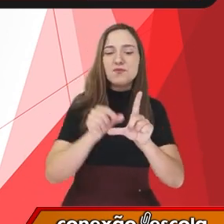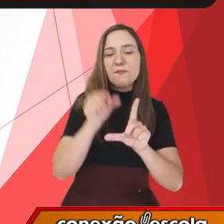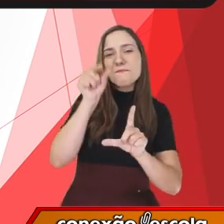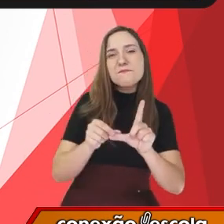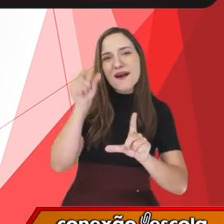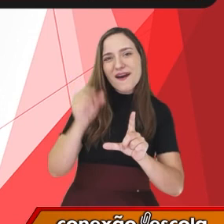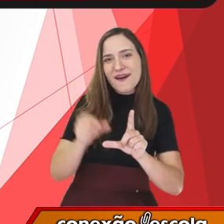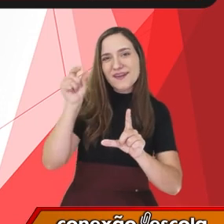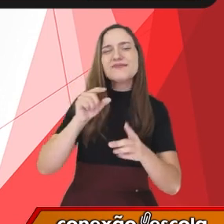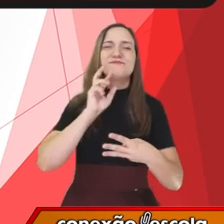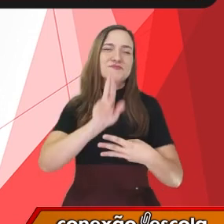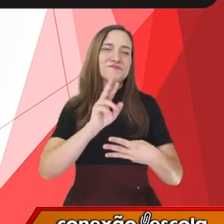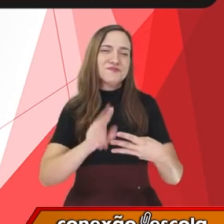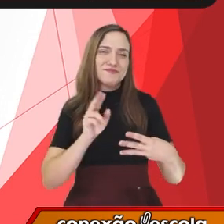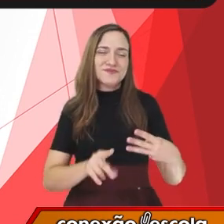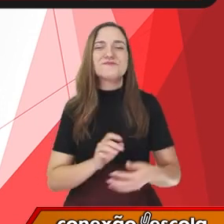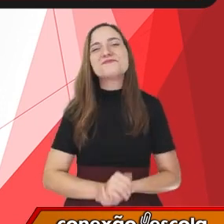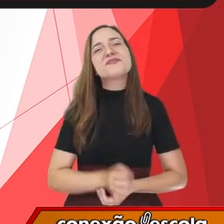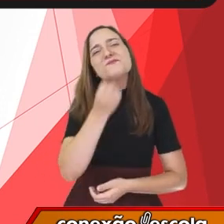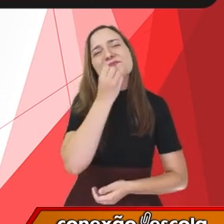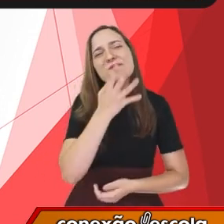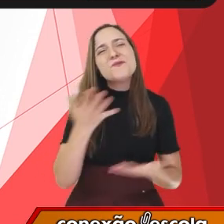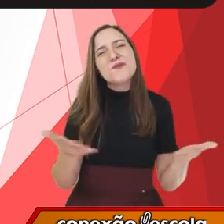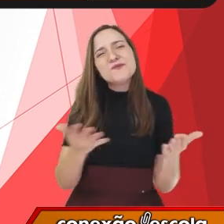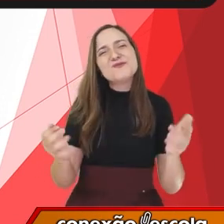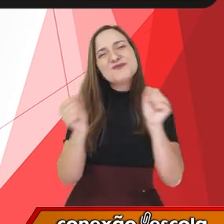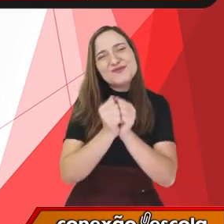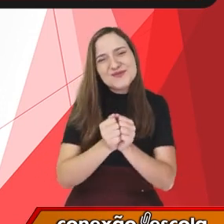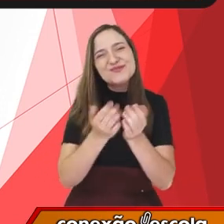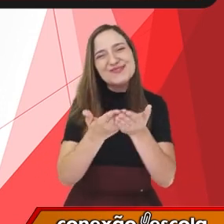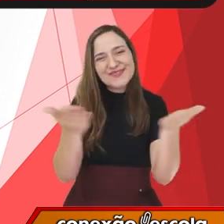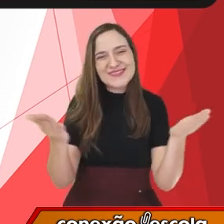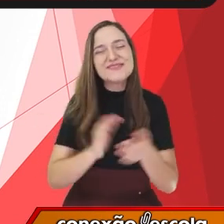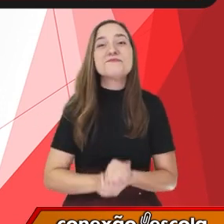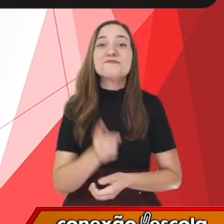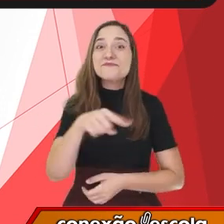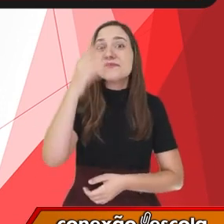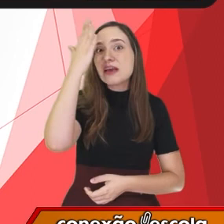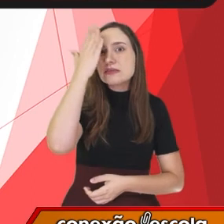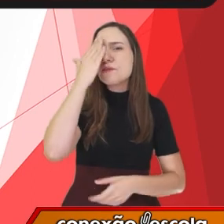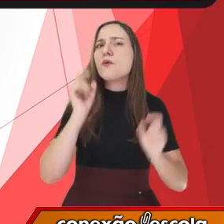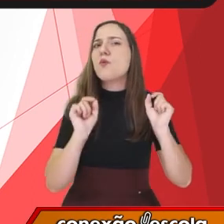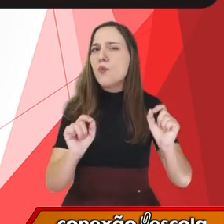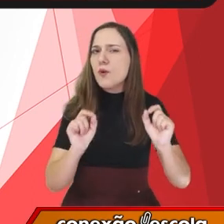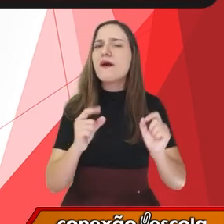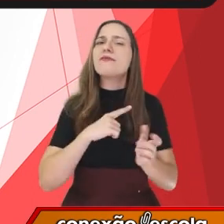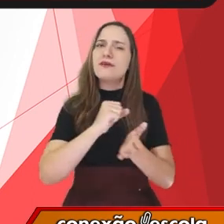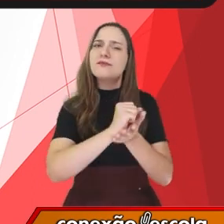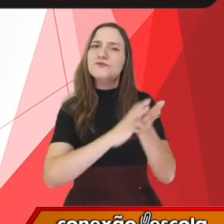Turminha, como é bom contar com a sua participação em nossas aulas. Como vocês já sabem, deixei